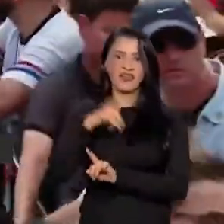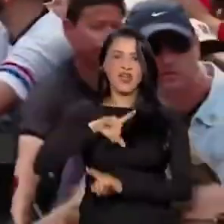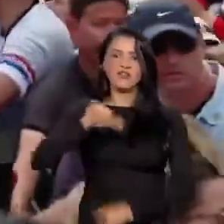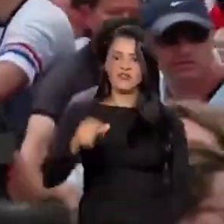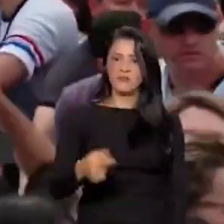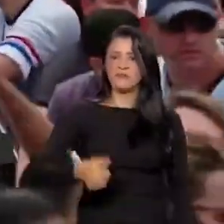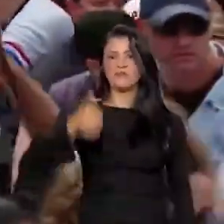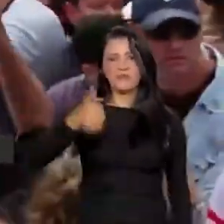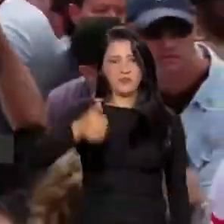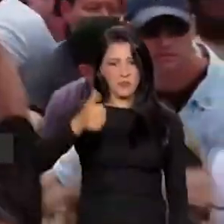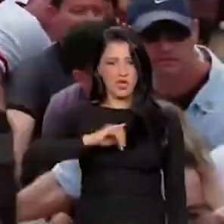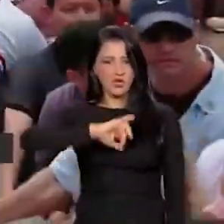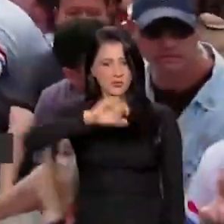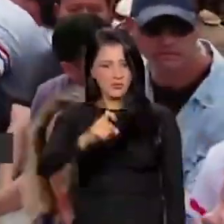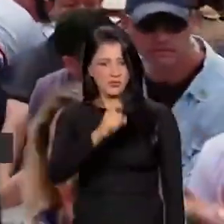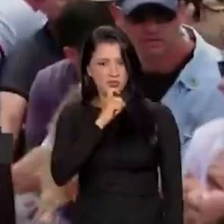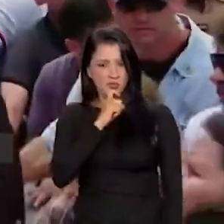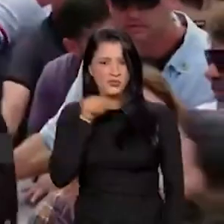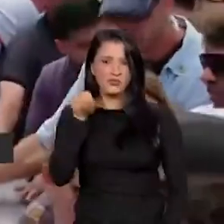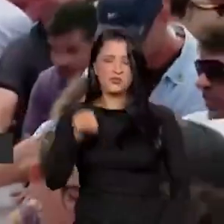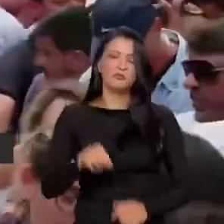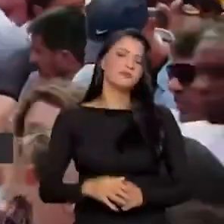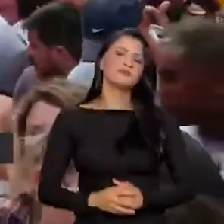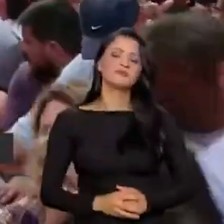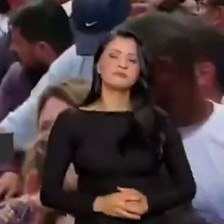1º de julho.